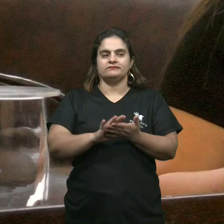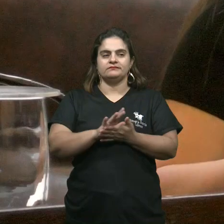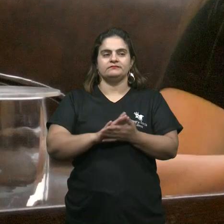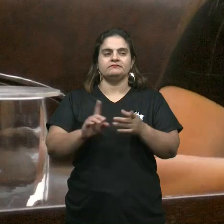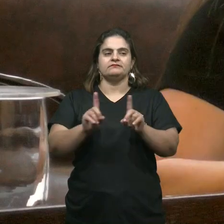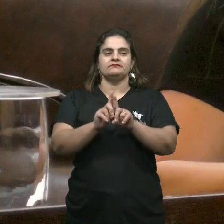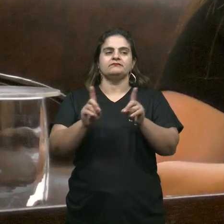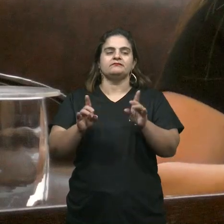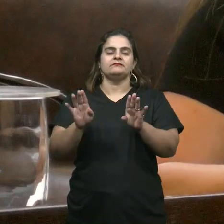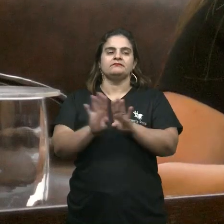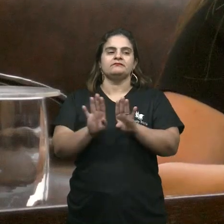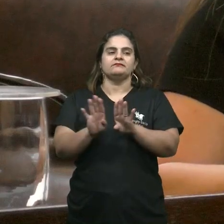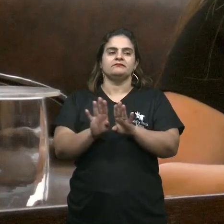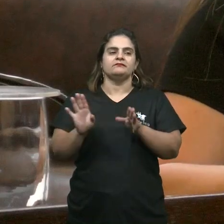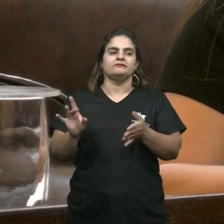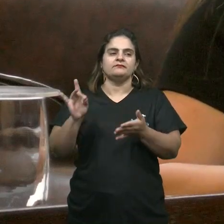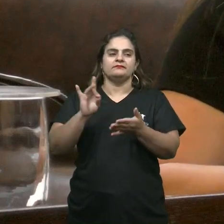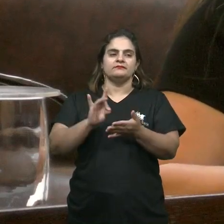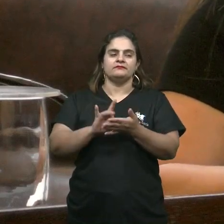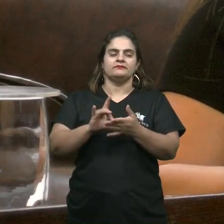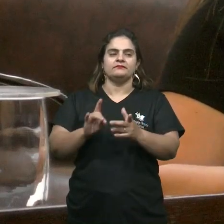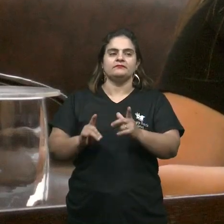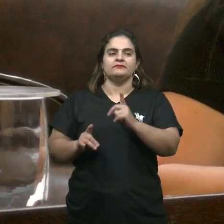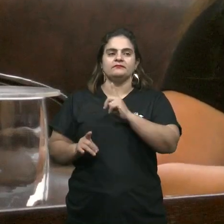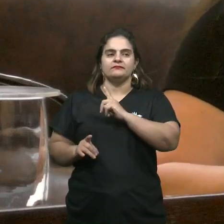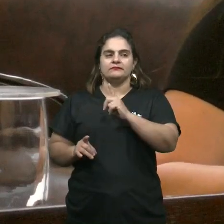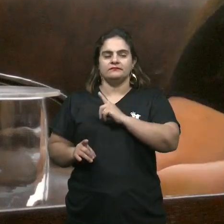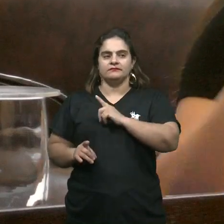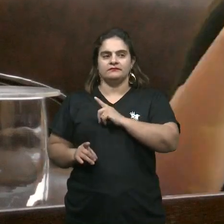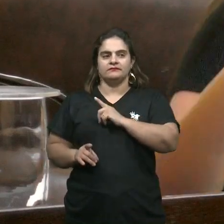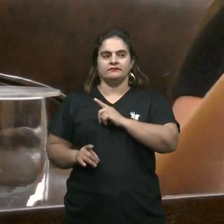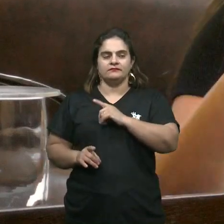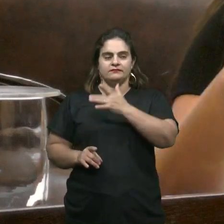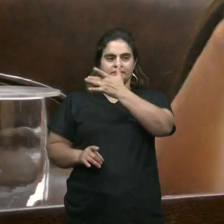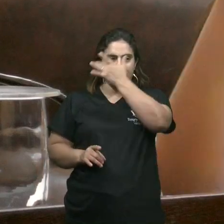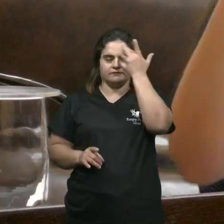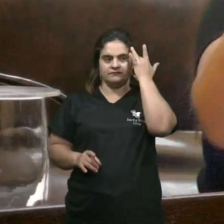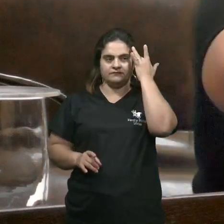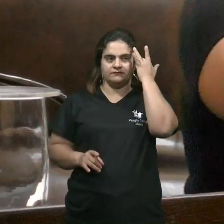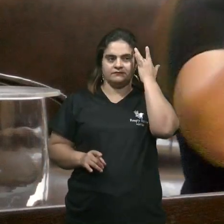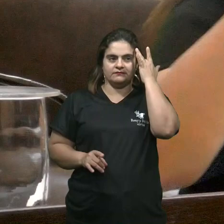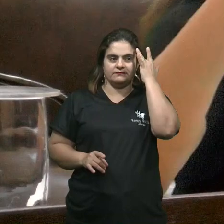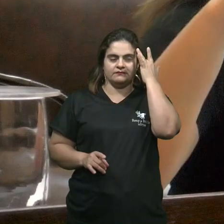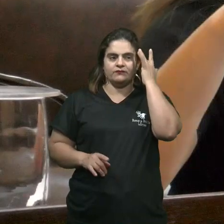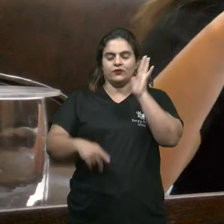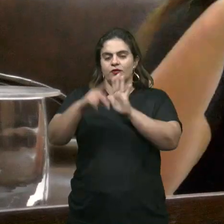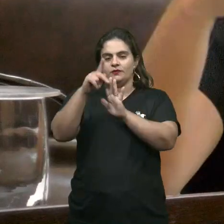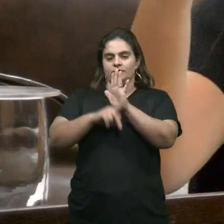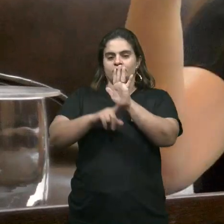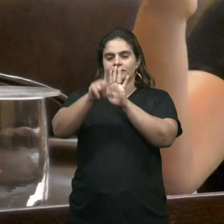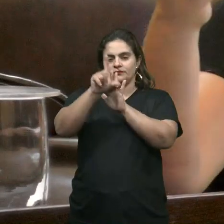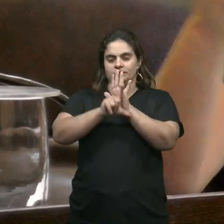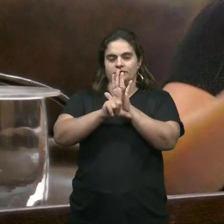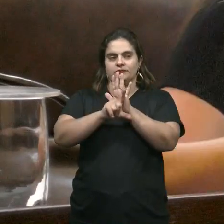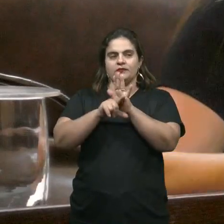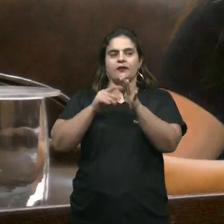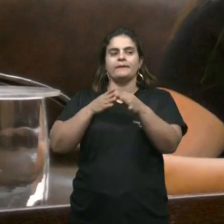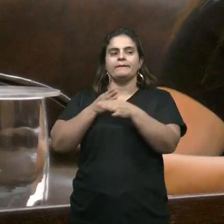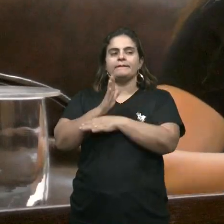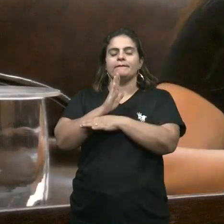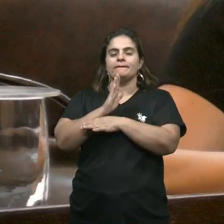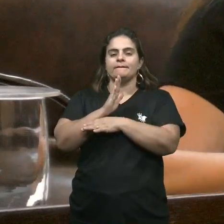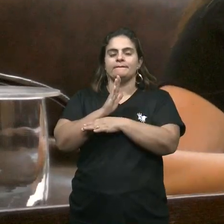falar também, realmente, nós temos um PL aqui dentro dessa Casa de Leis aprovado por todos vocês e agradecer,